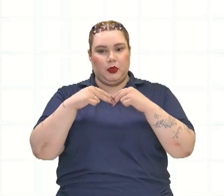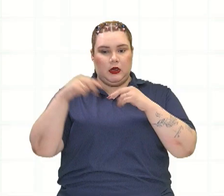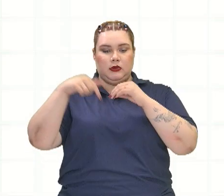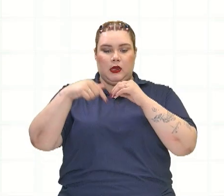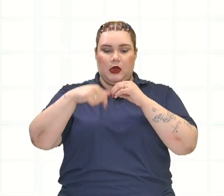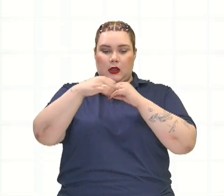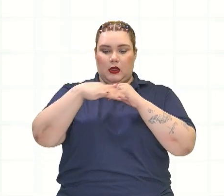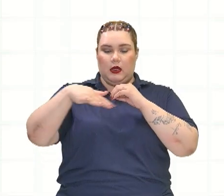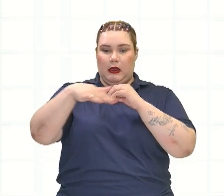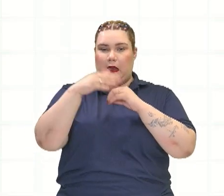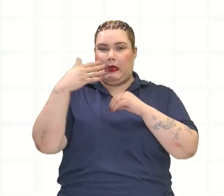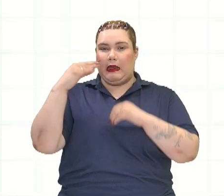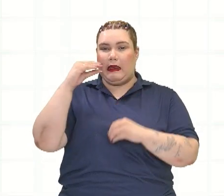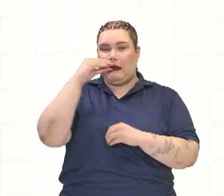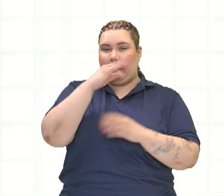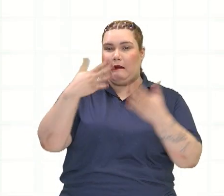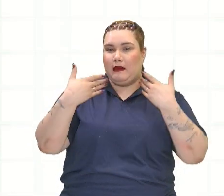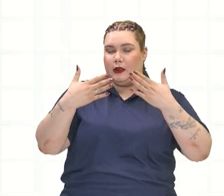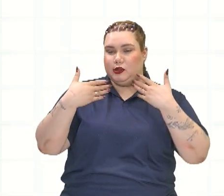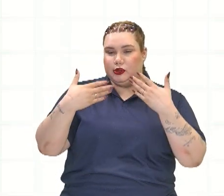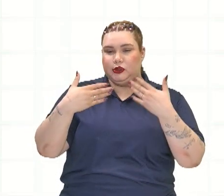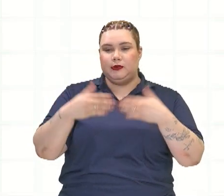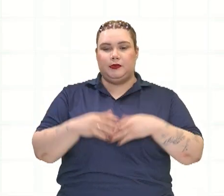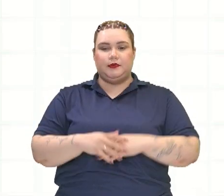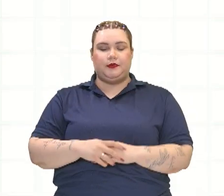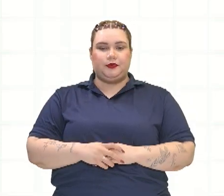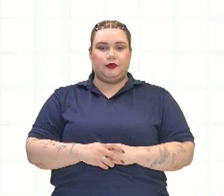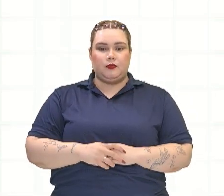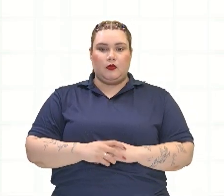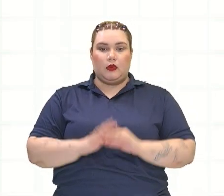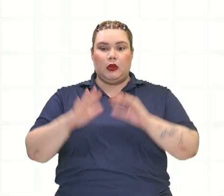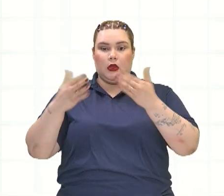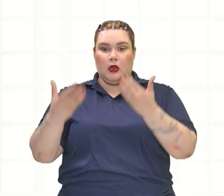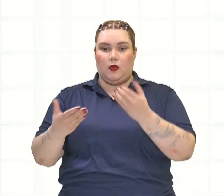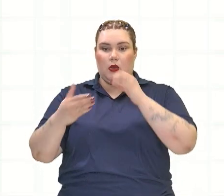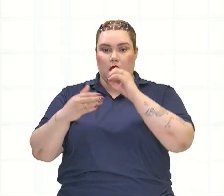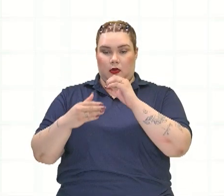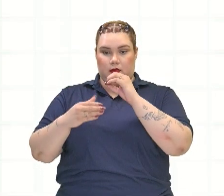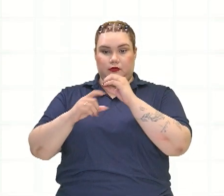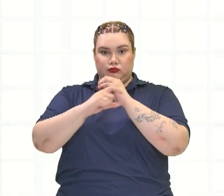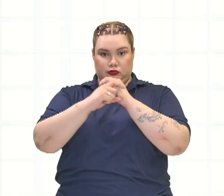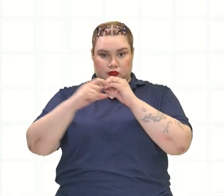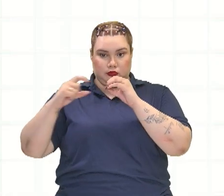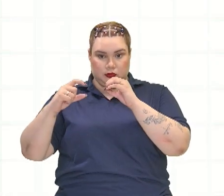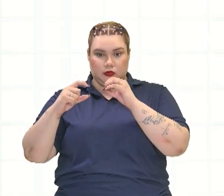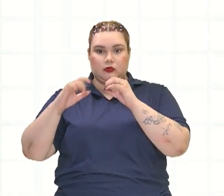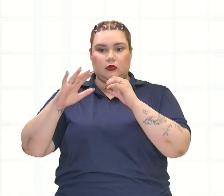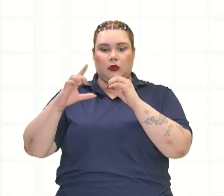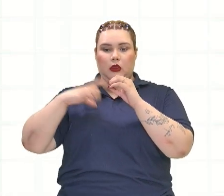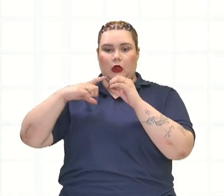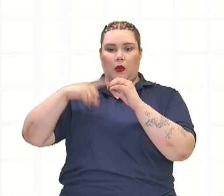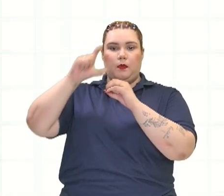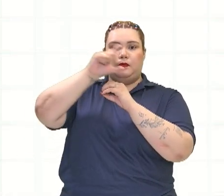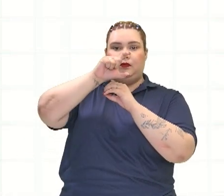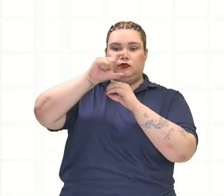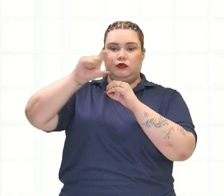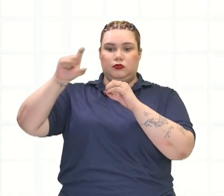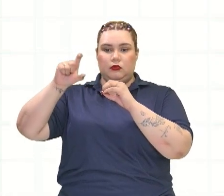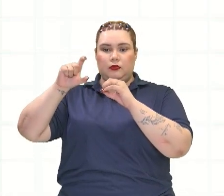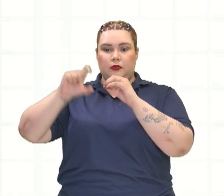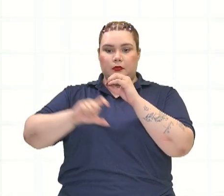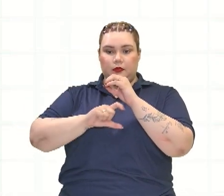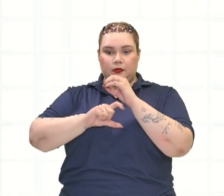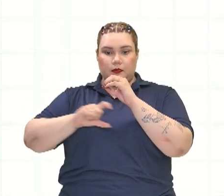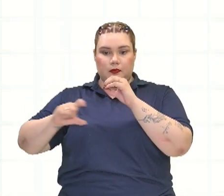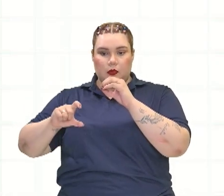quente, certo? Acima dessa zona tropical e abaixo dessa zona tropical, nós